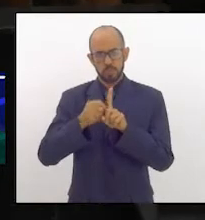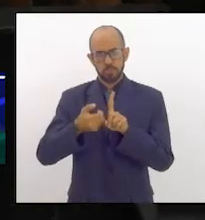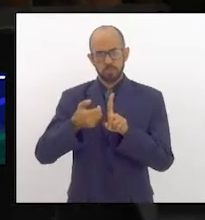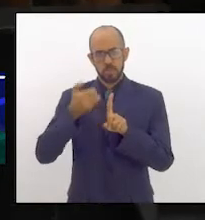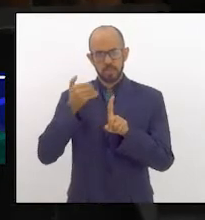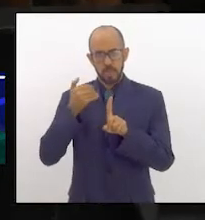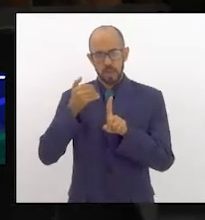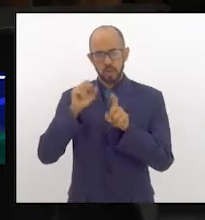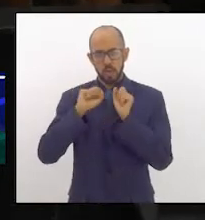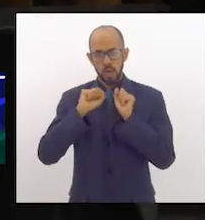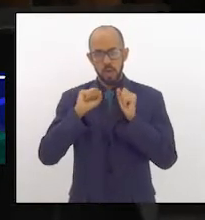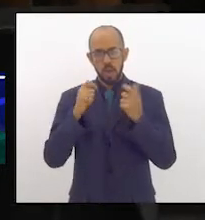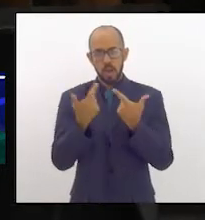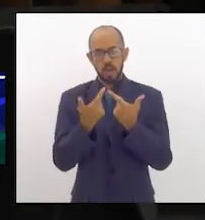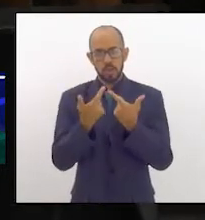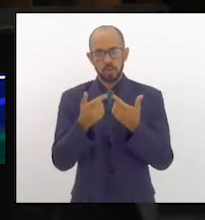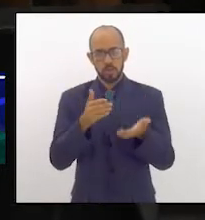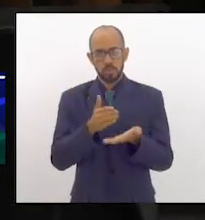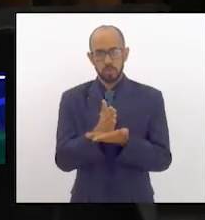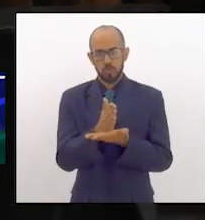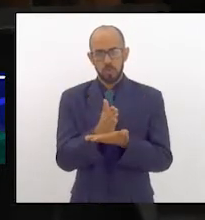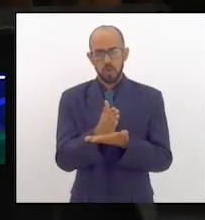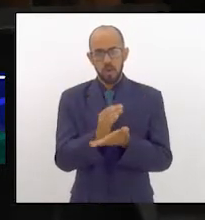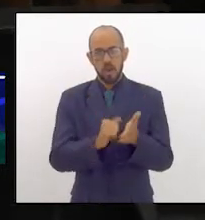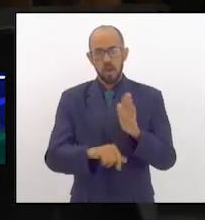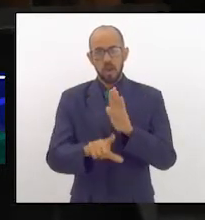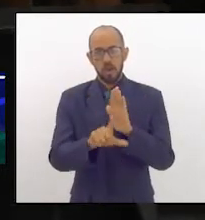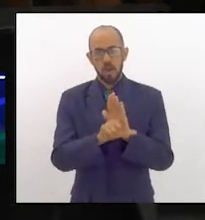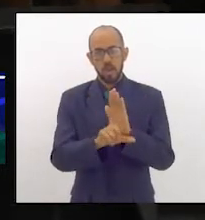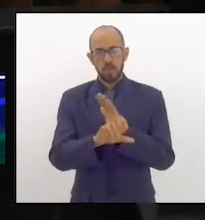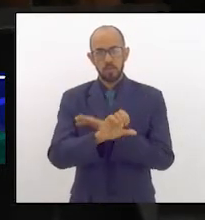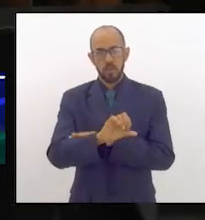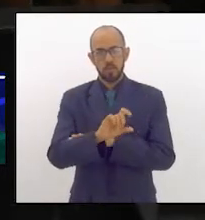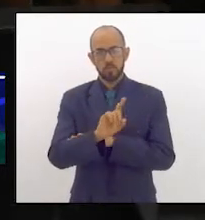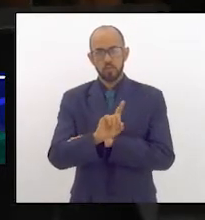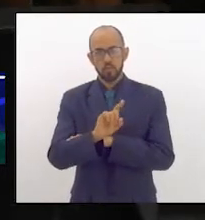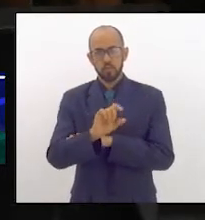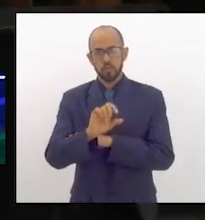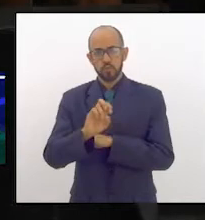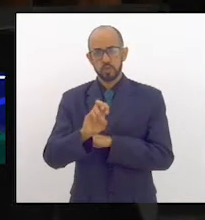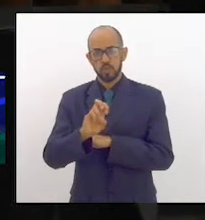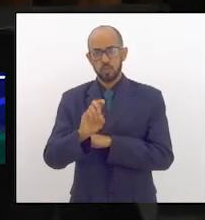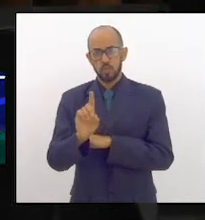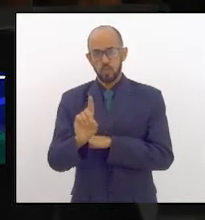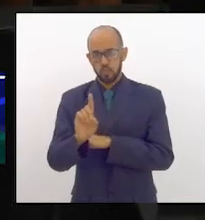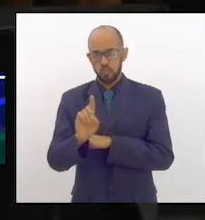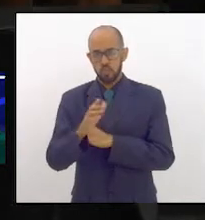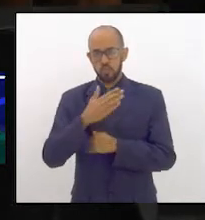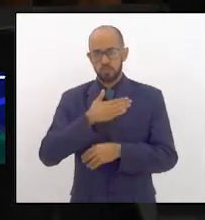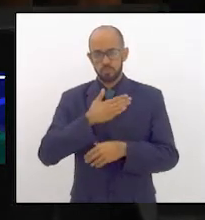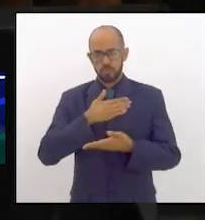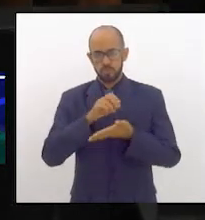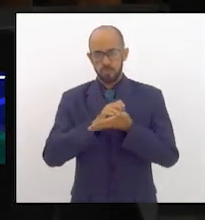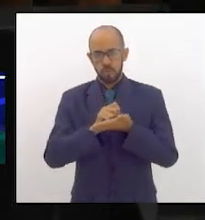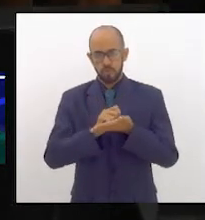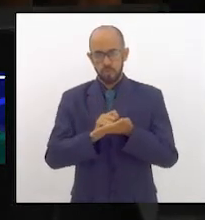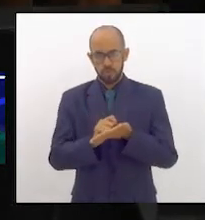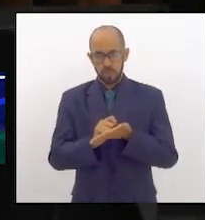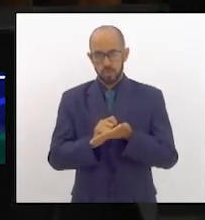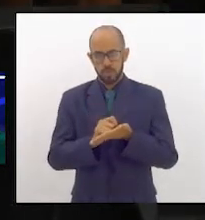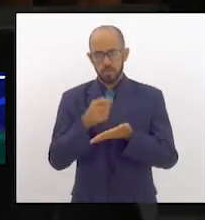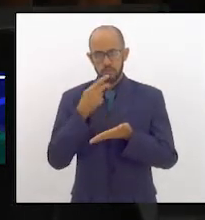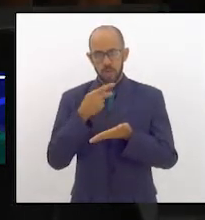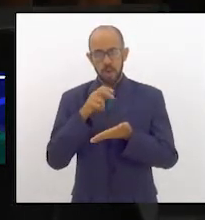Assembleia Legislativa aprovou a lei 9151 de minha autoria que